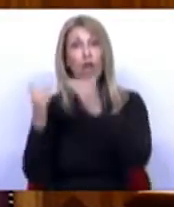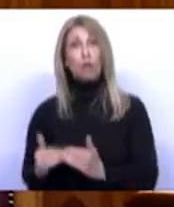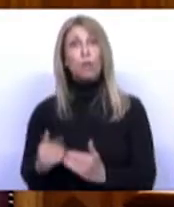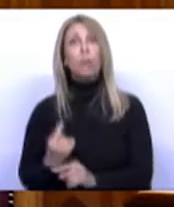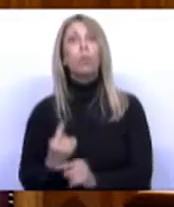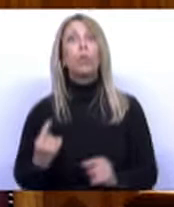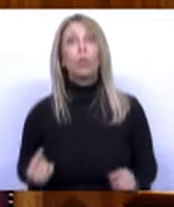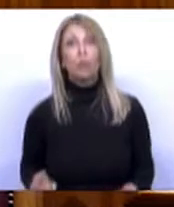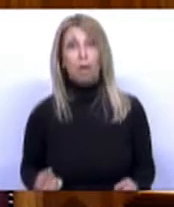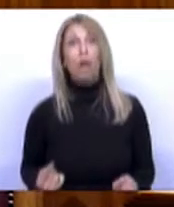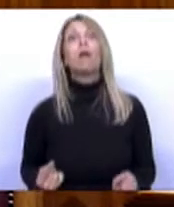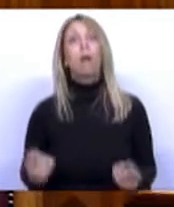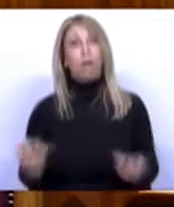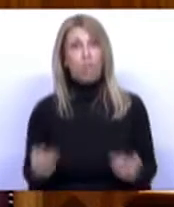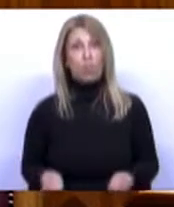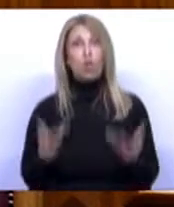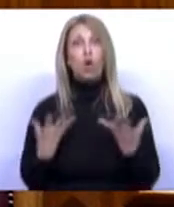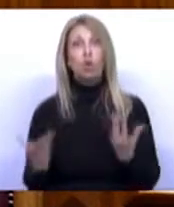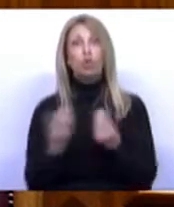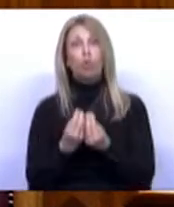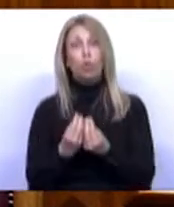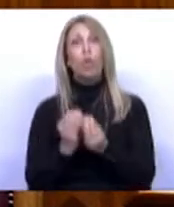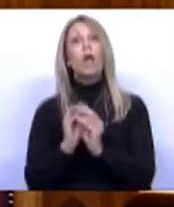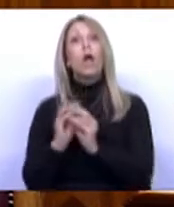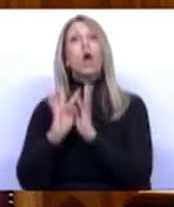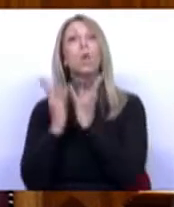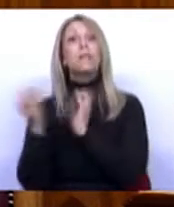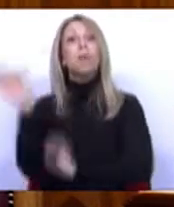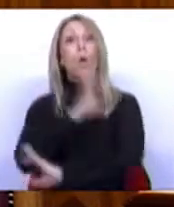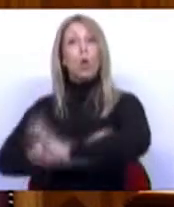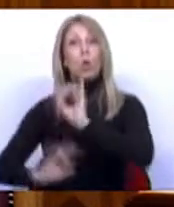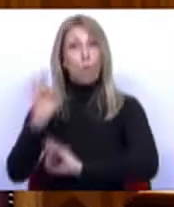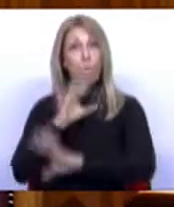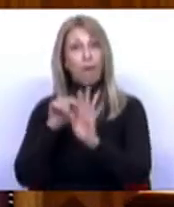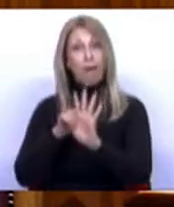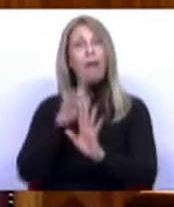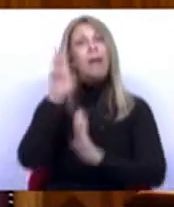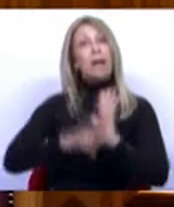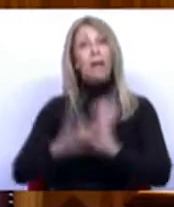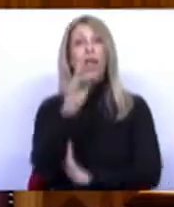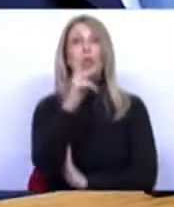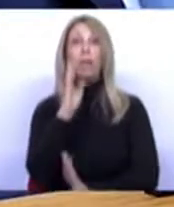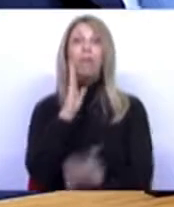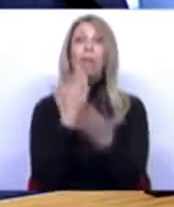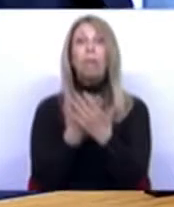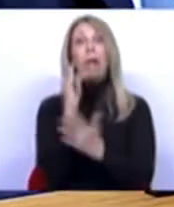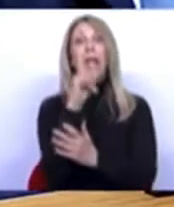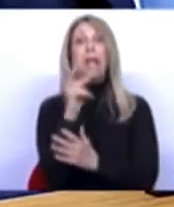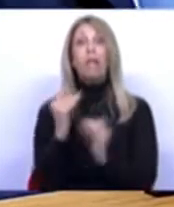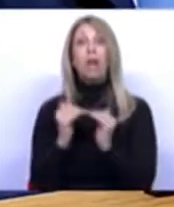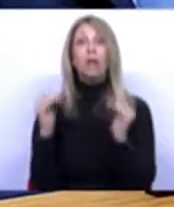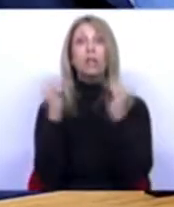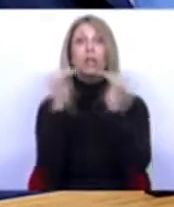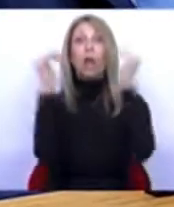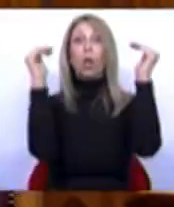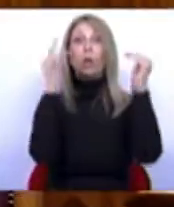porque conseguiu, junto à Comissão Europeia, uma derrogação às regras do IVA que permite que haja IVA por escalões que